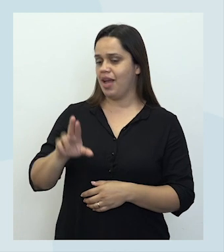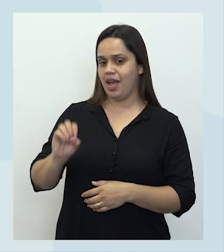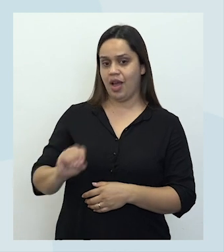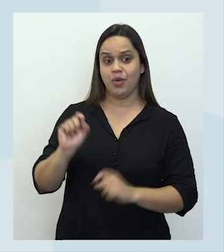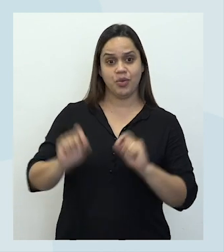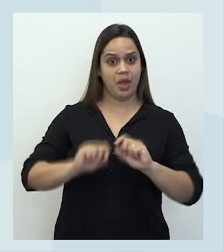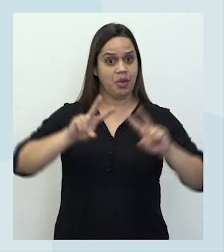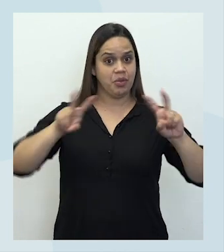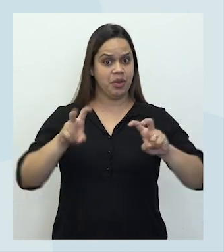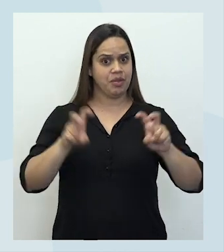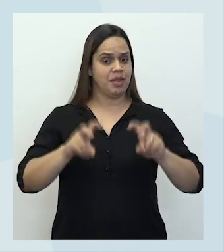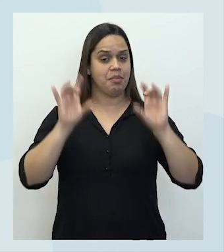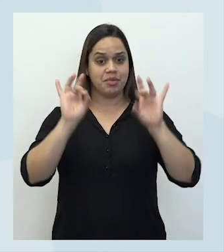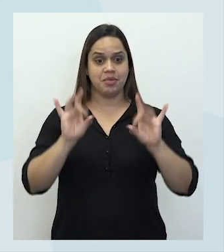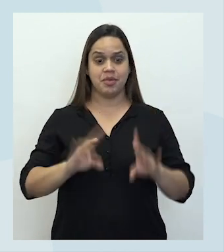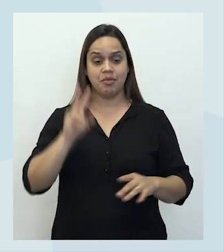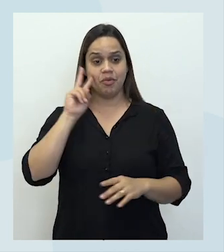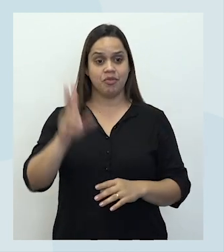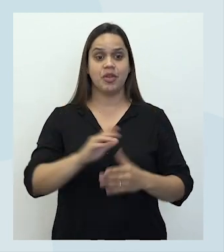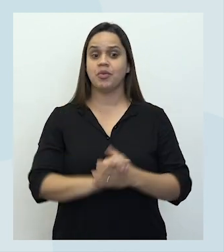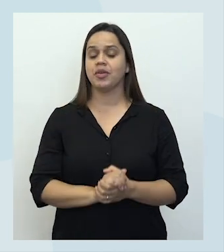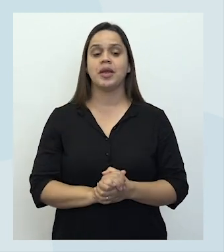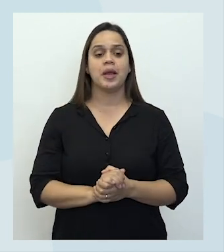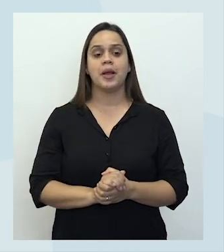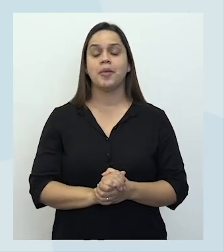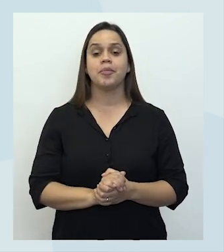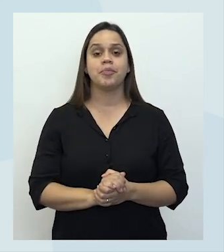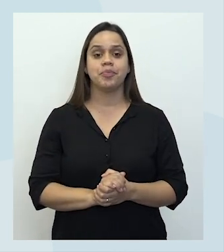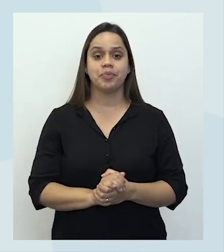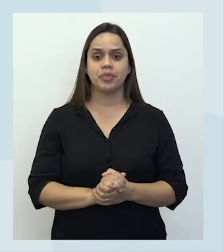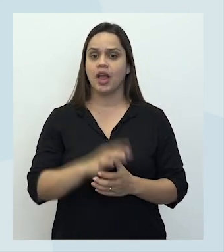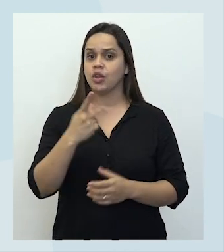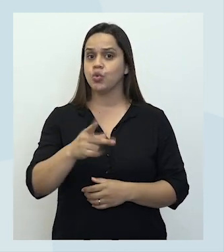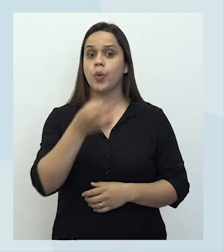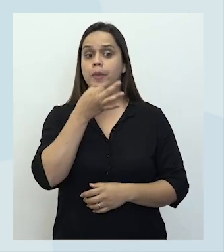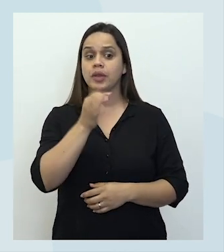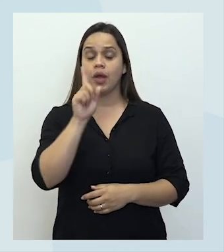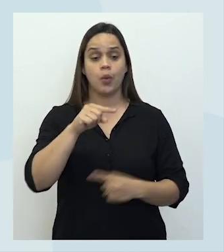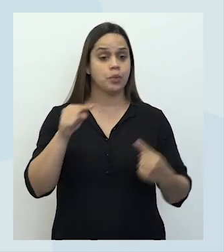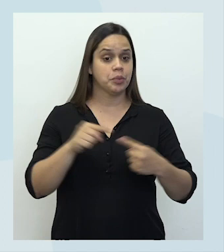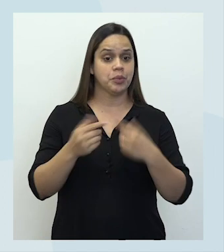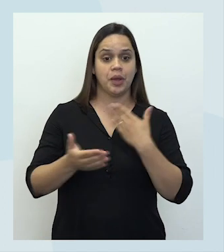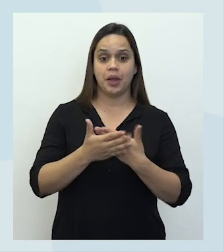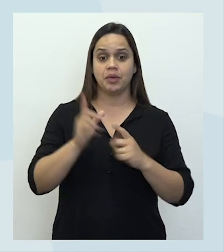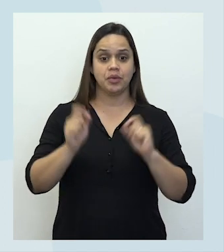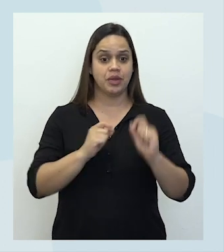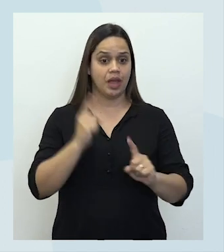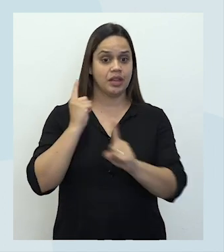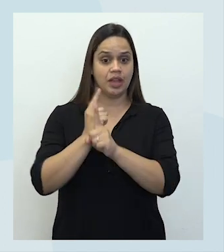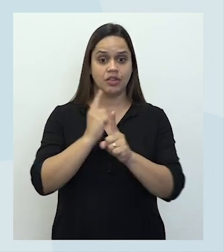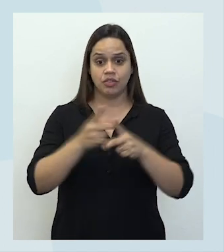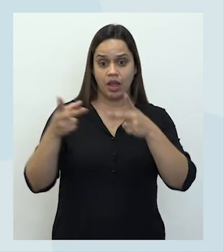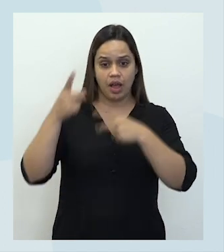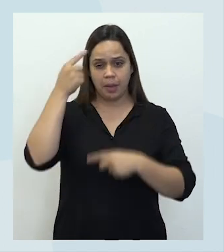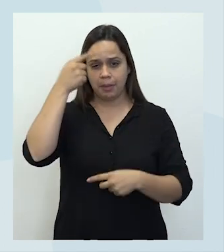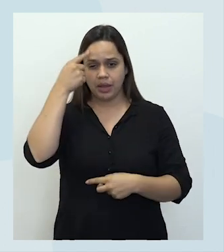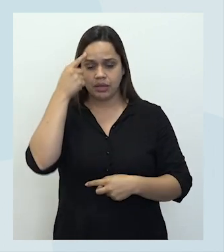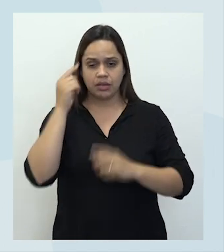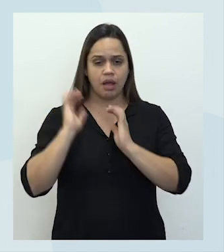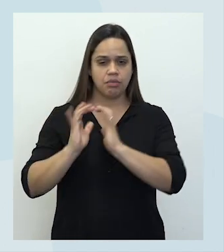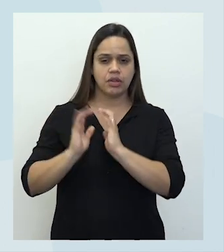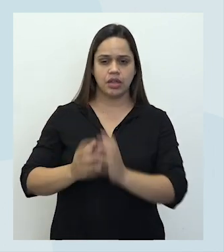tema competências, espetacular. Vamos lá. objetivos. Cinema na pandemia, qual é a sua opinião? Objetivo da aula: identificar e refletir